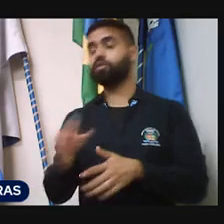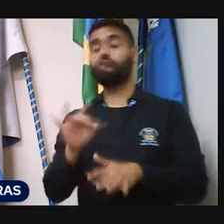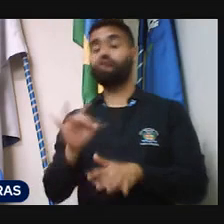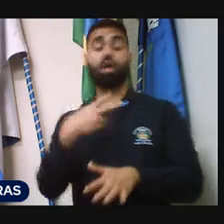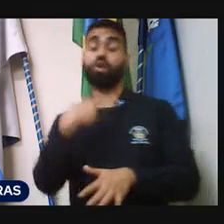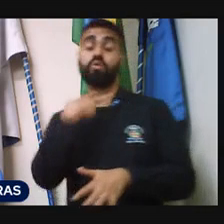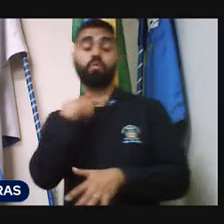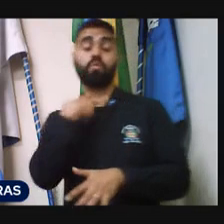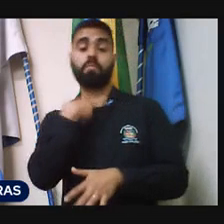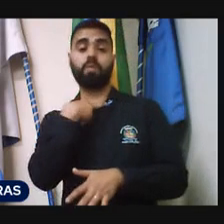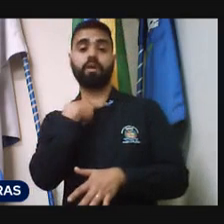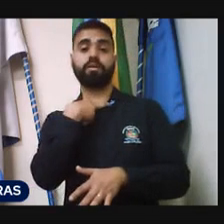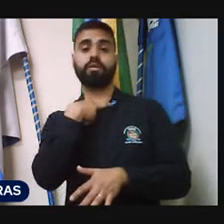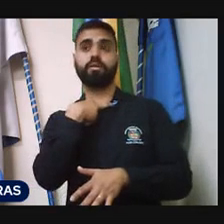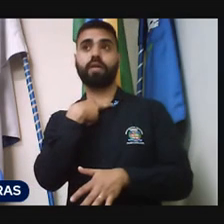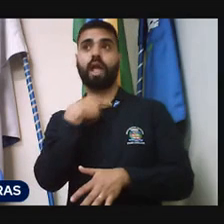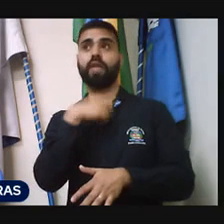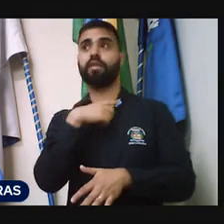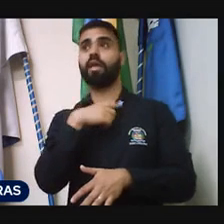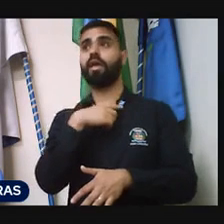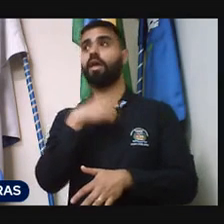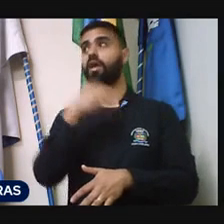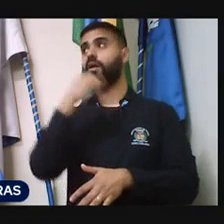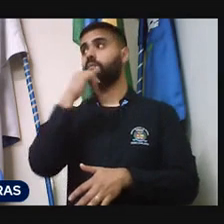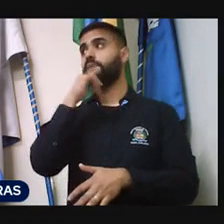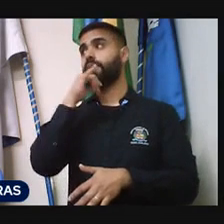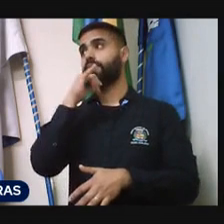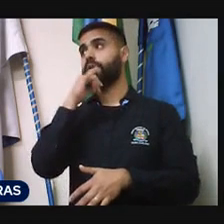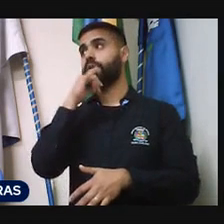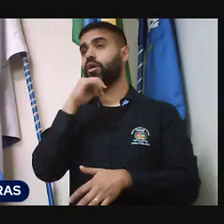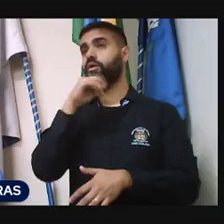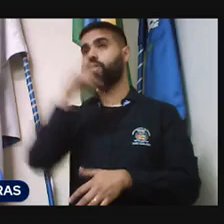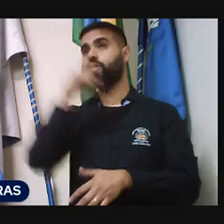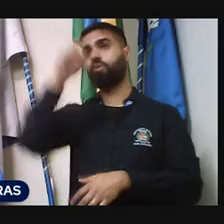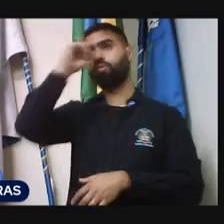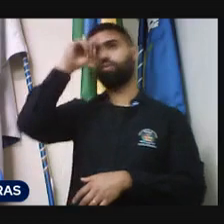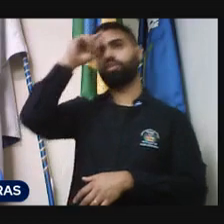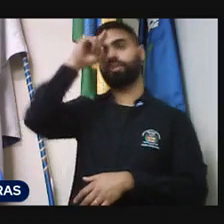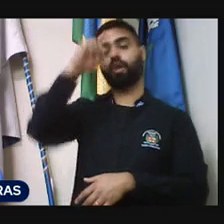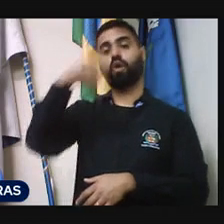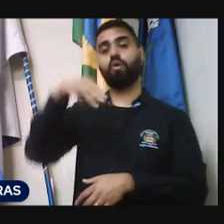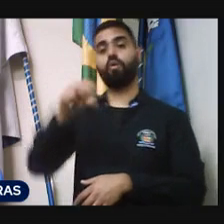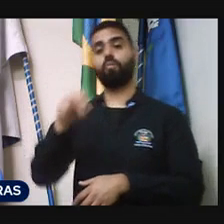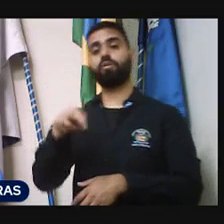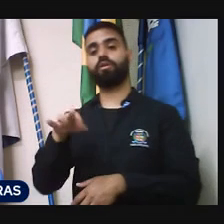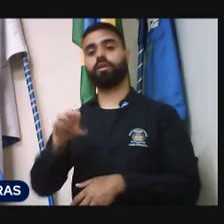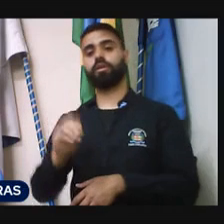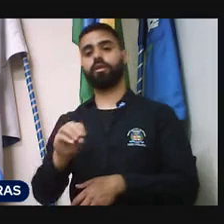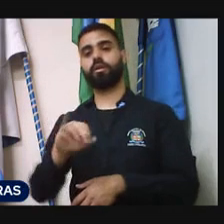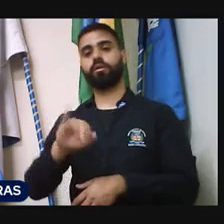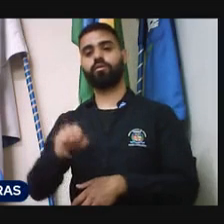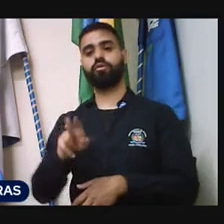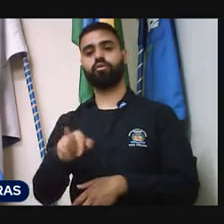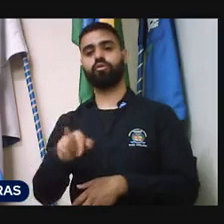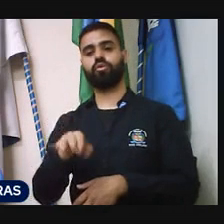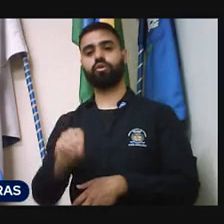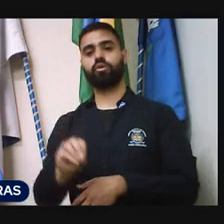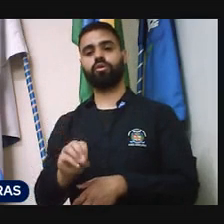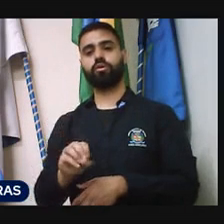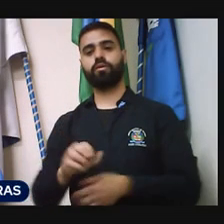não pode é a gente colocar a saúde financeira do nosso Hospital Gustavo Monteiro Júnior nosso querido distrito de Conservatória